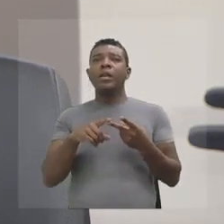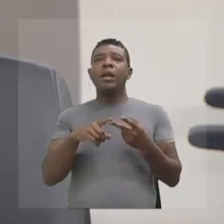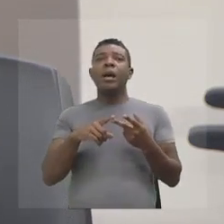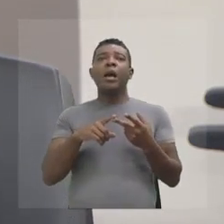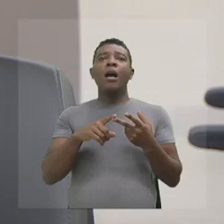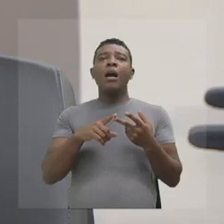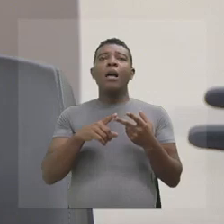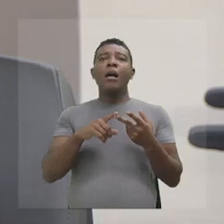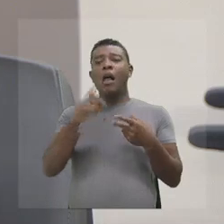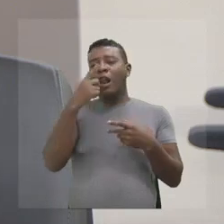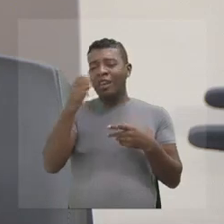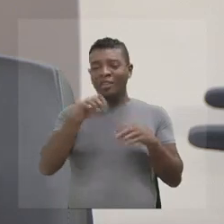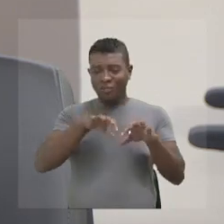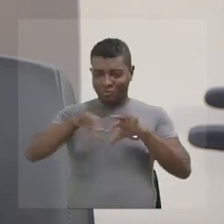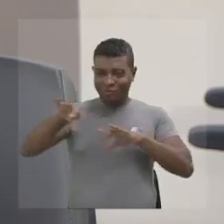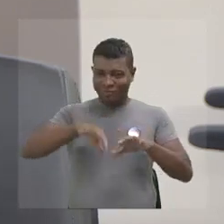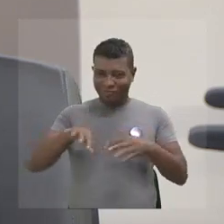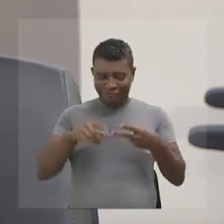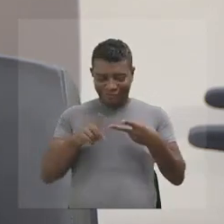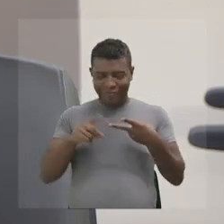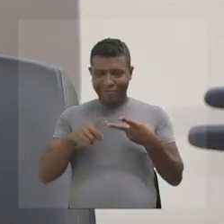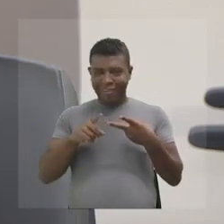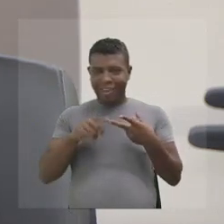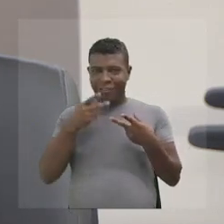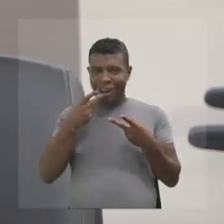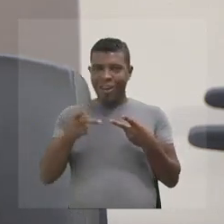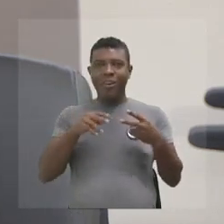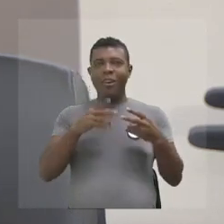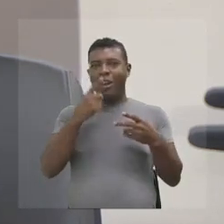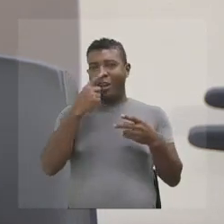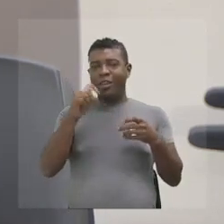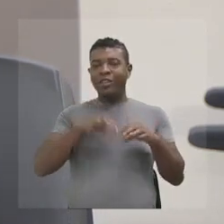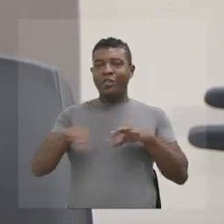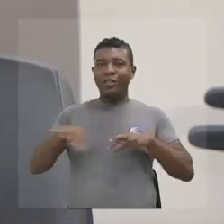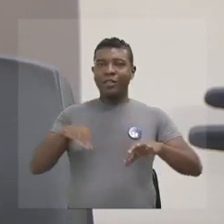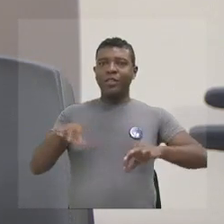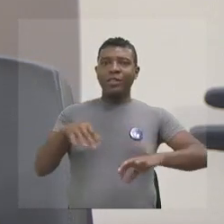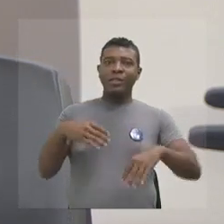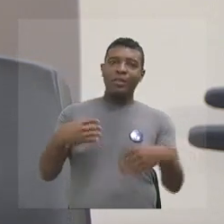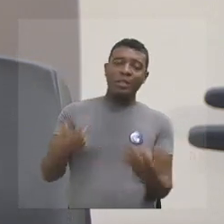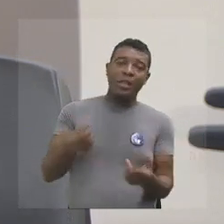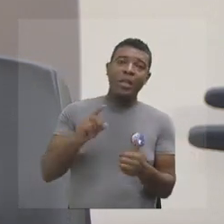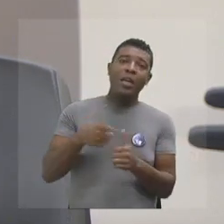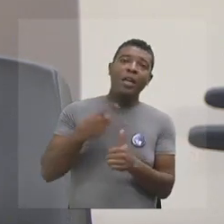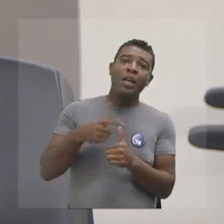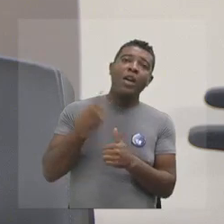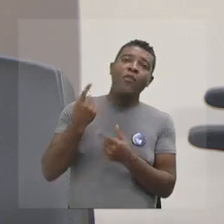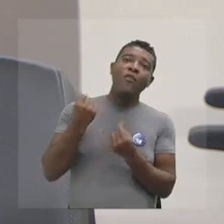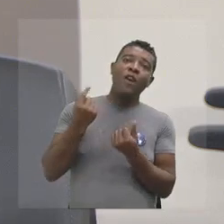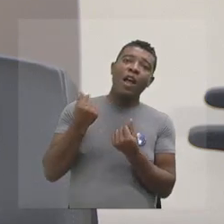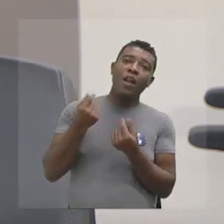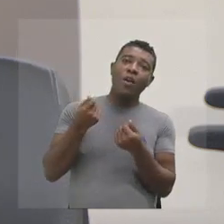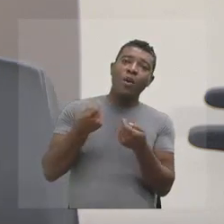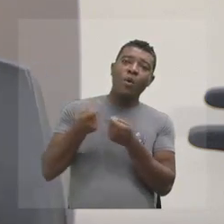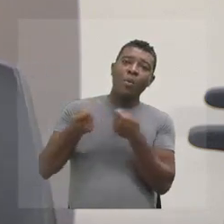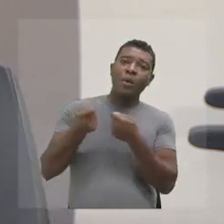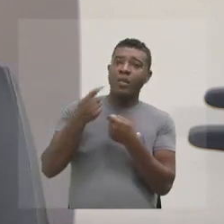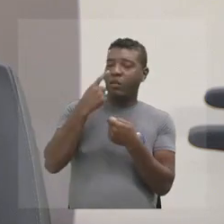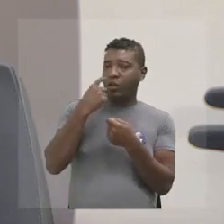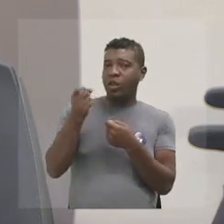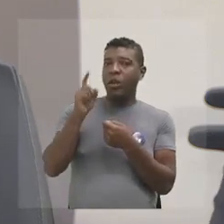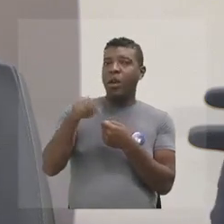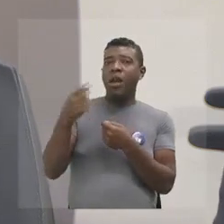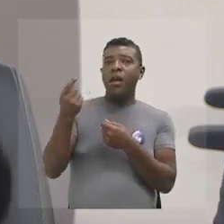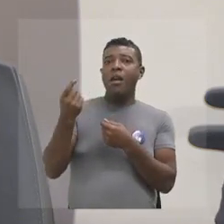temos dois pontos importantes Deputado primeiro o valor comercial do vidro é baixo né esse é um problema